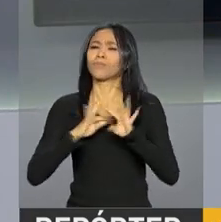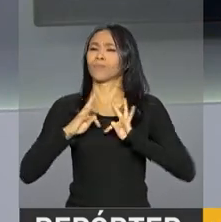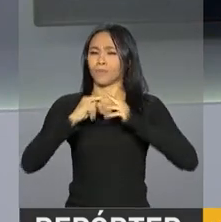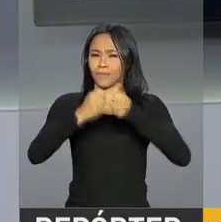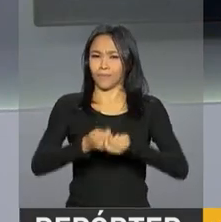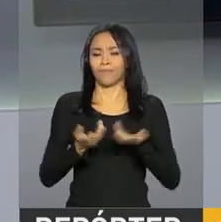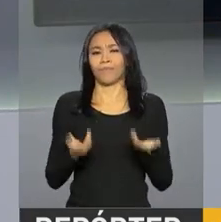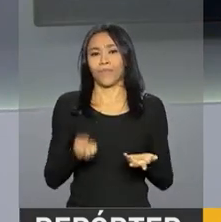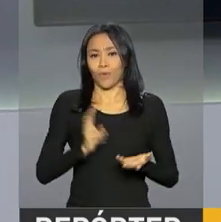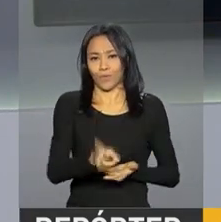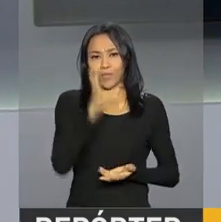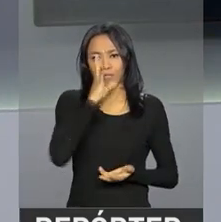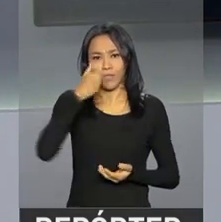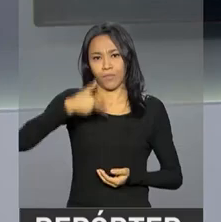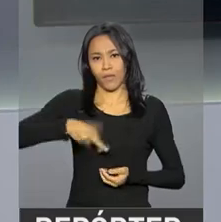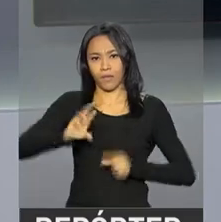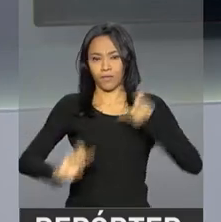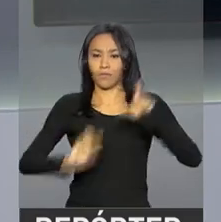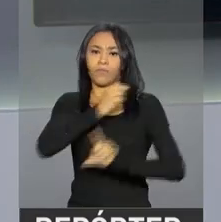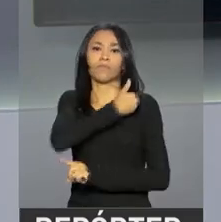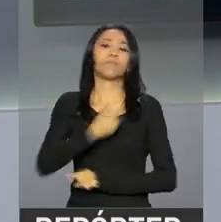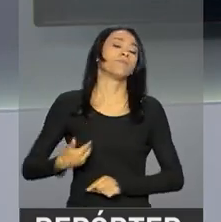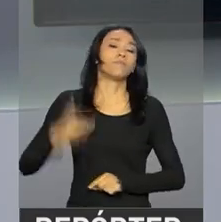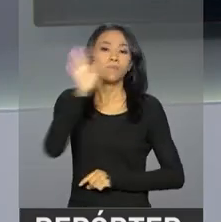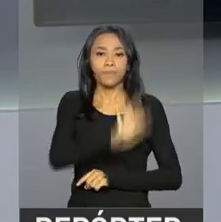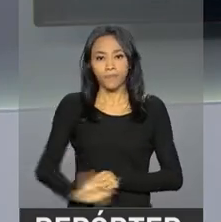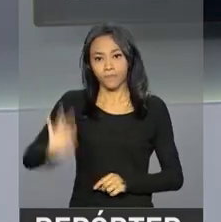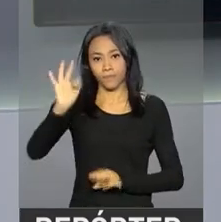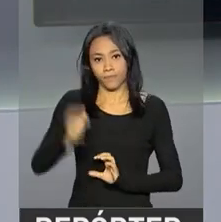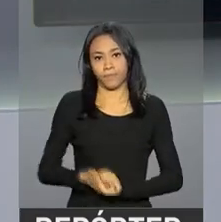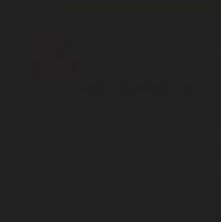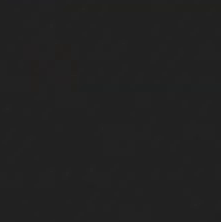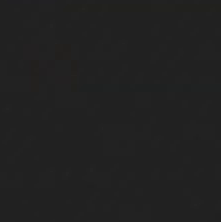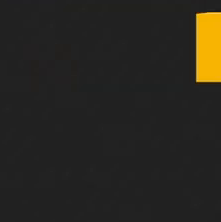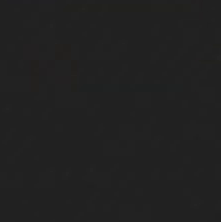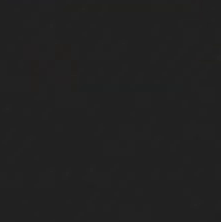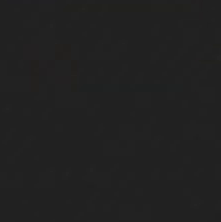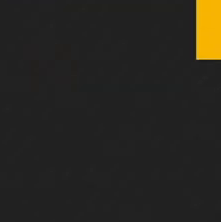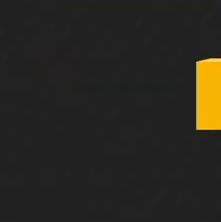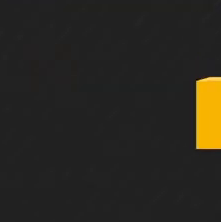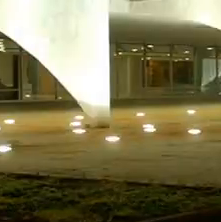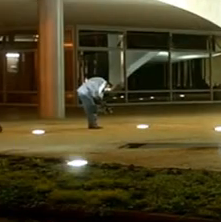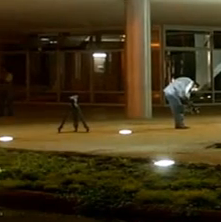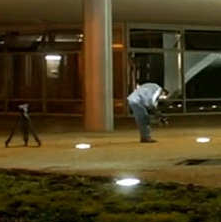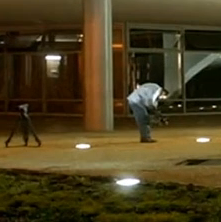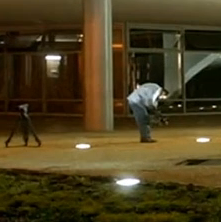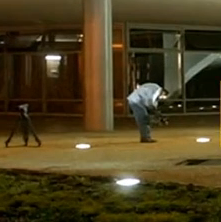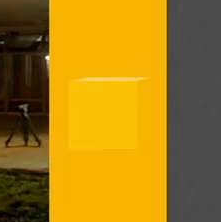internet. Continue na NBR, a TV do Governo Federal.